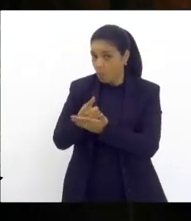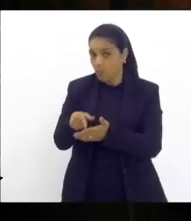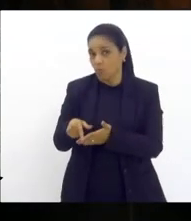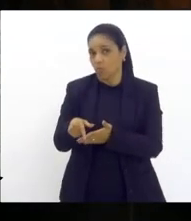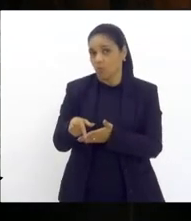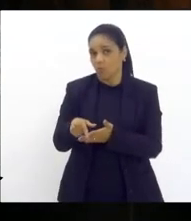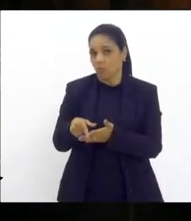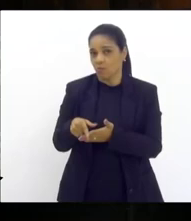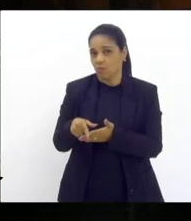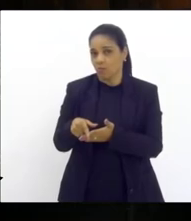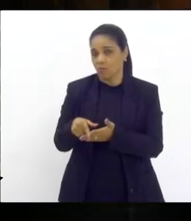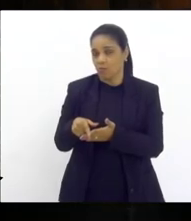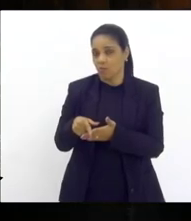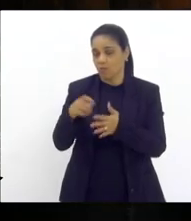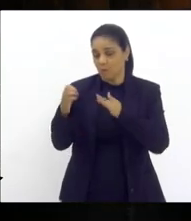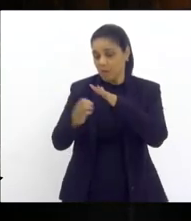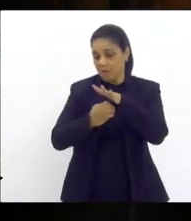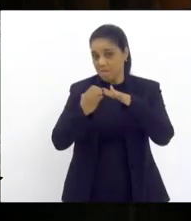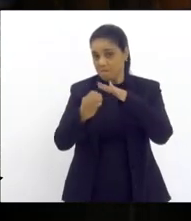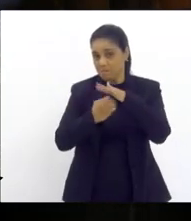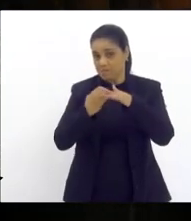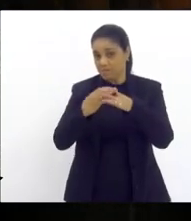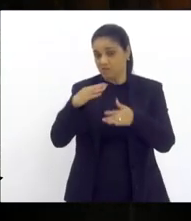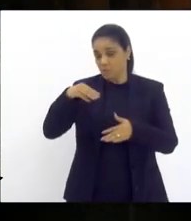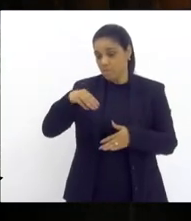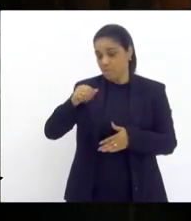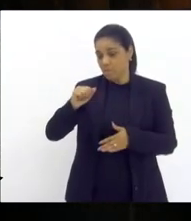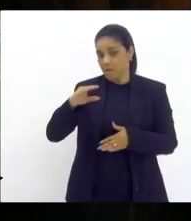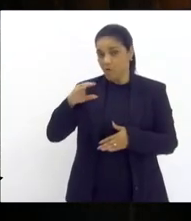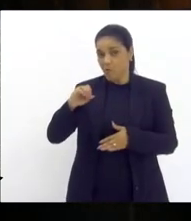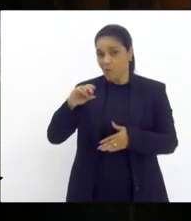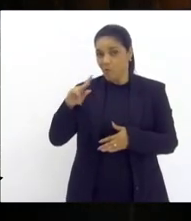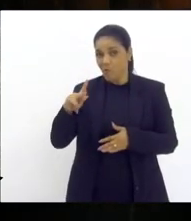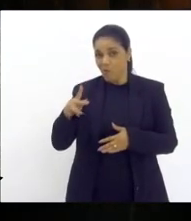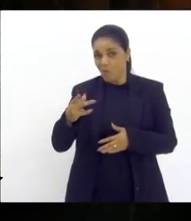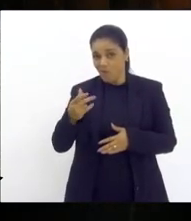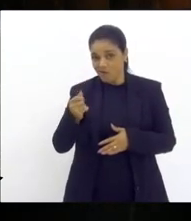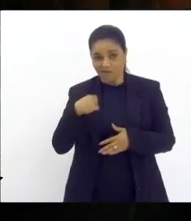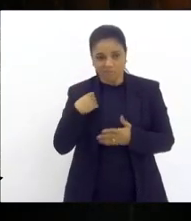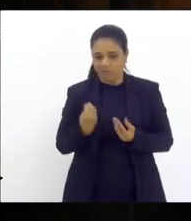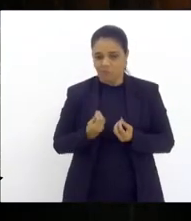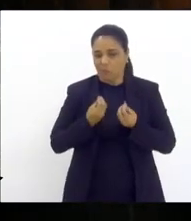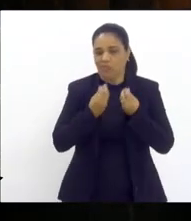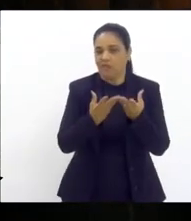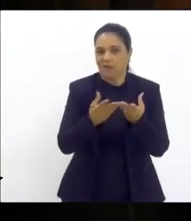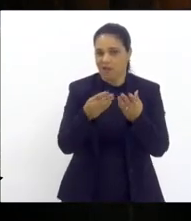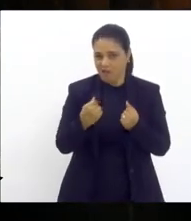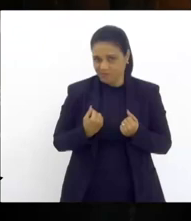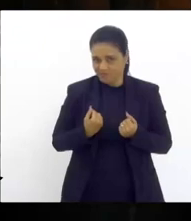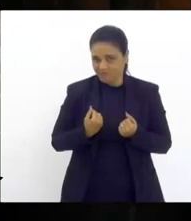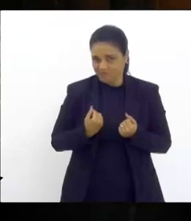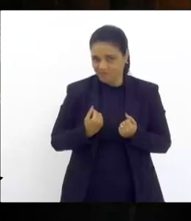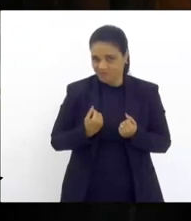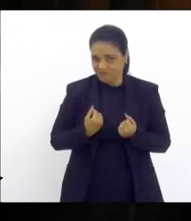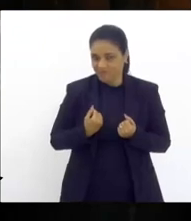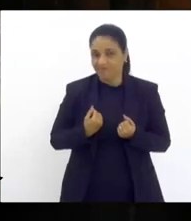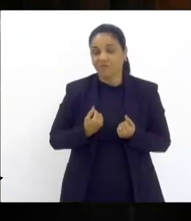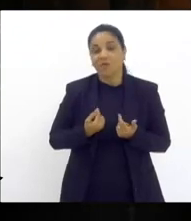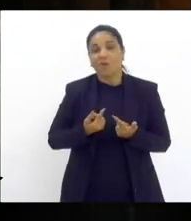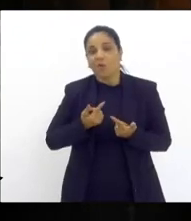uma empresa de maconha e mesmo assim não entregaram eu poderia citar